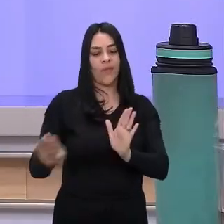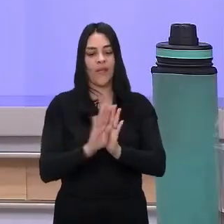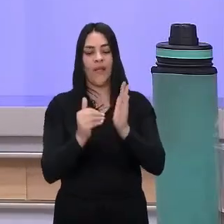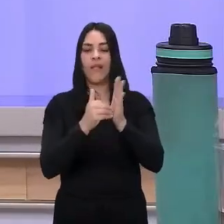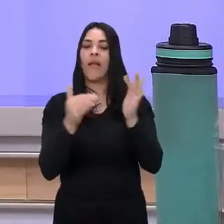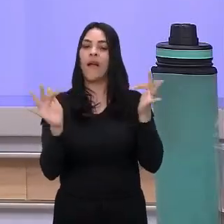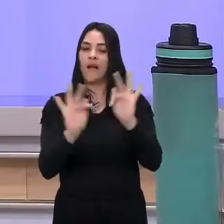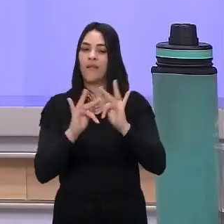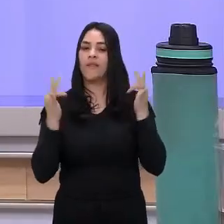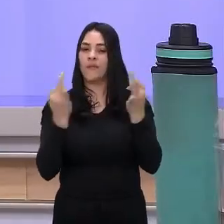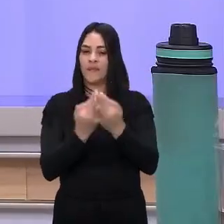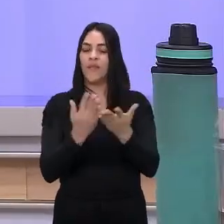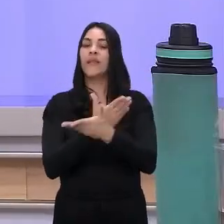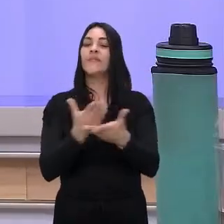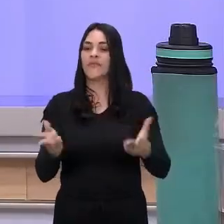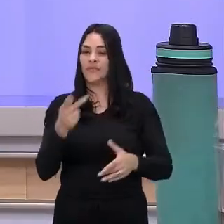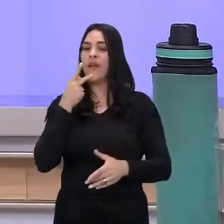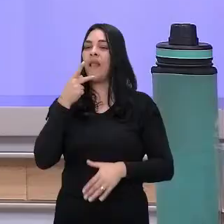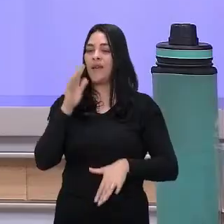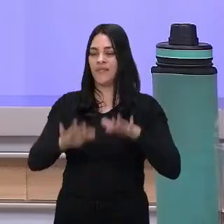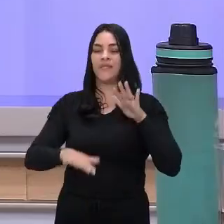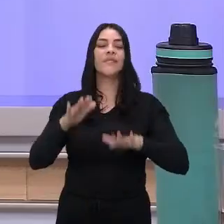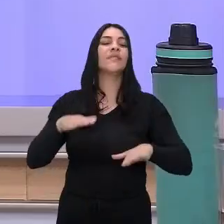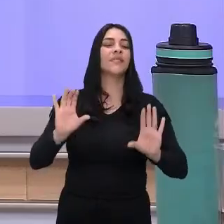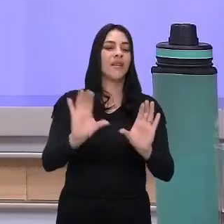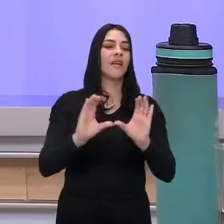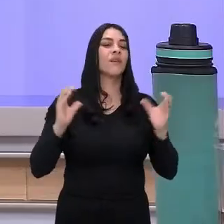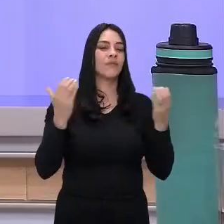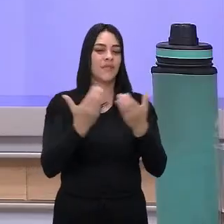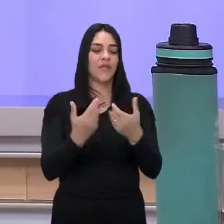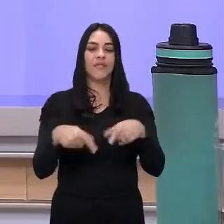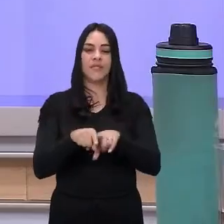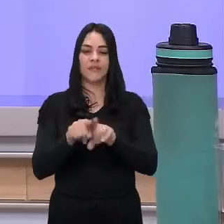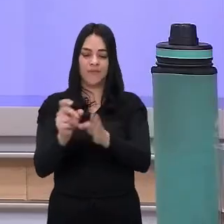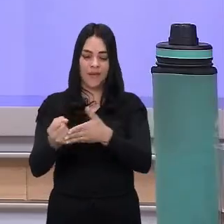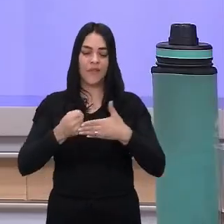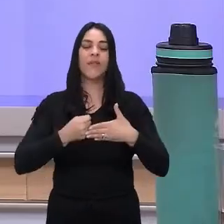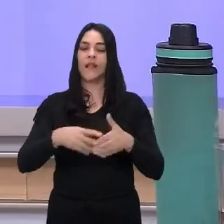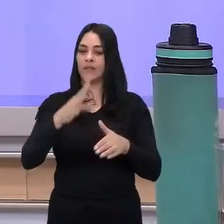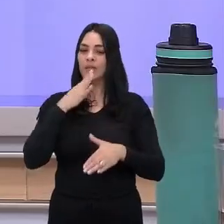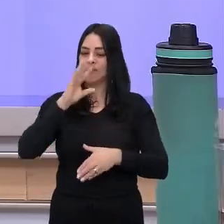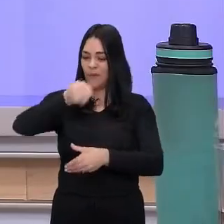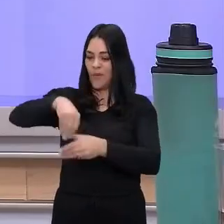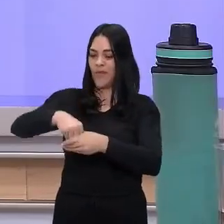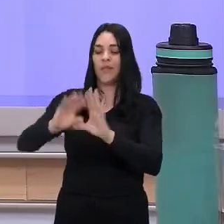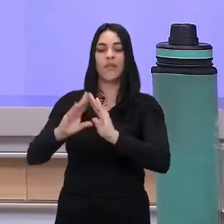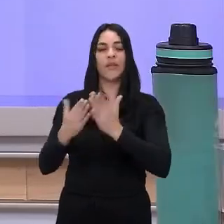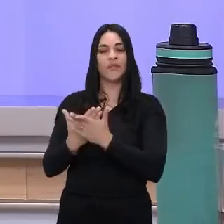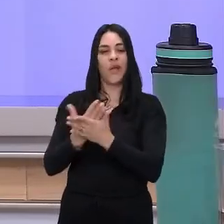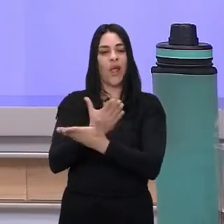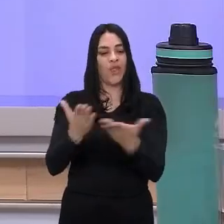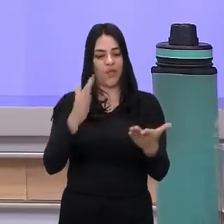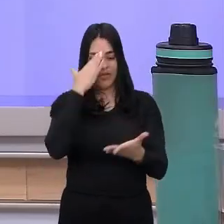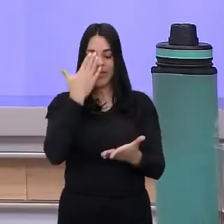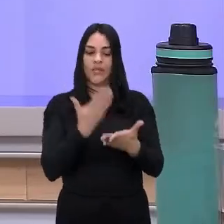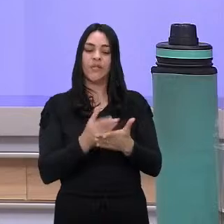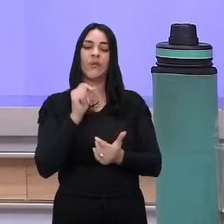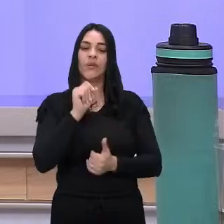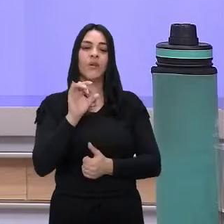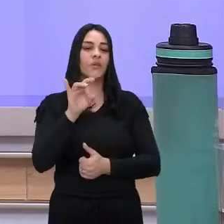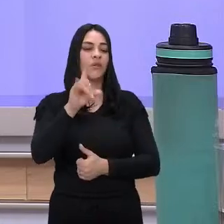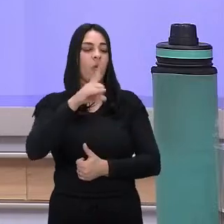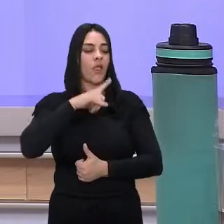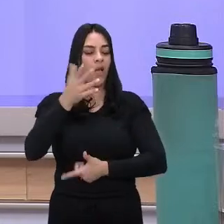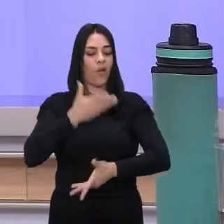você disse, e muitas vezes também a comunidade ela traz muito conhecimento para dentro da escola. A gente acredita que só há